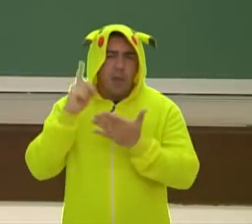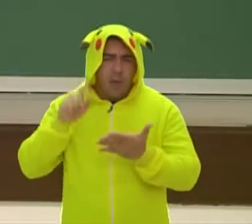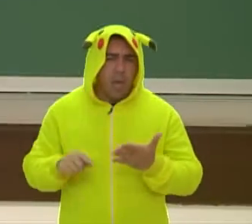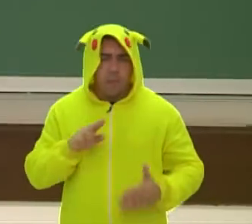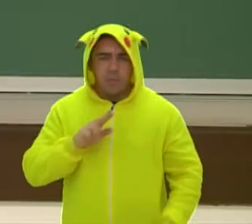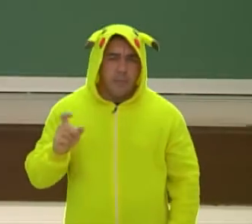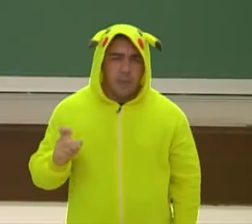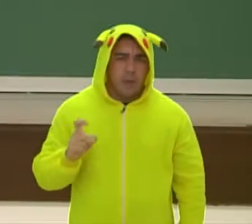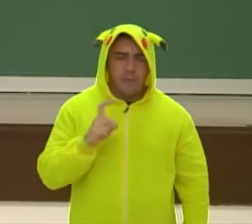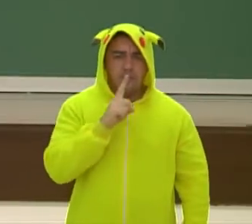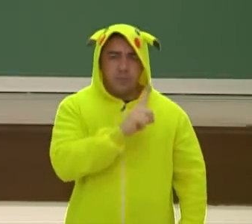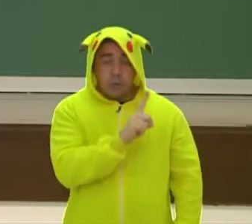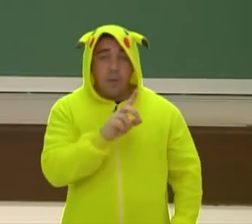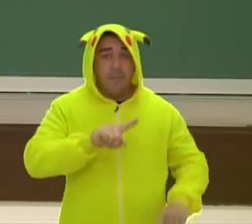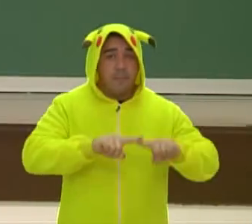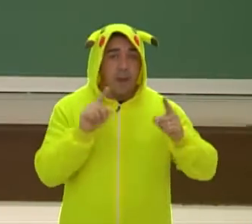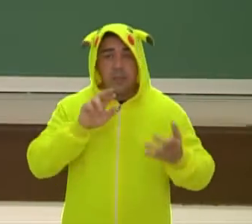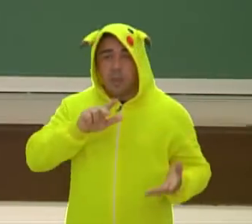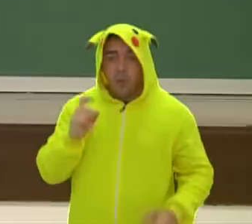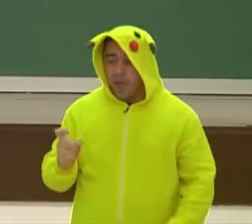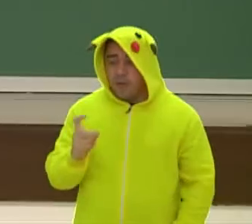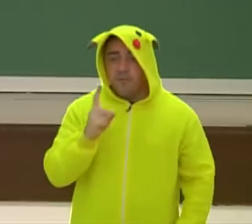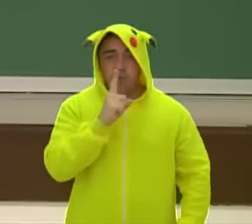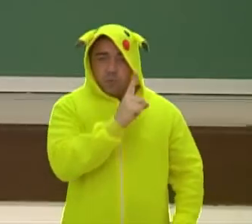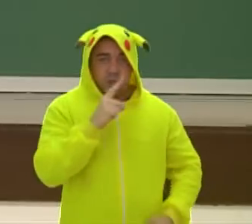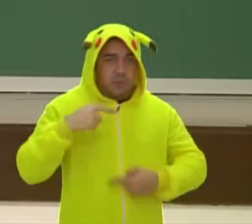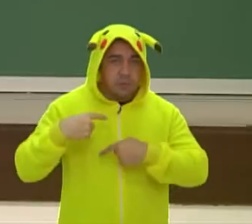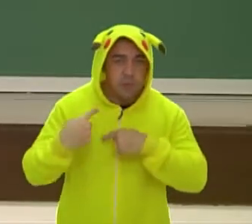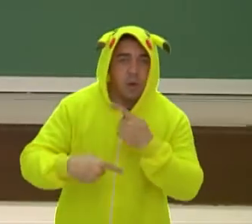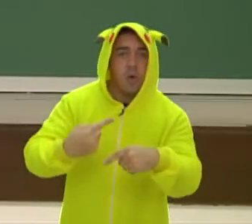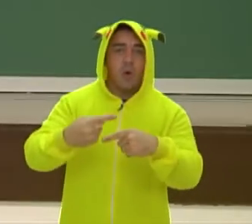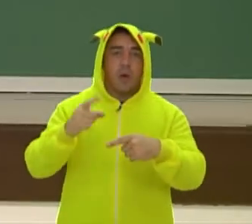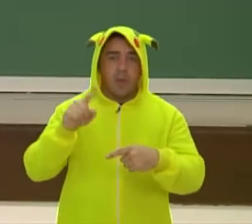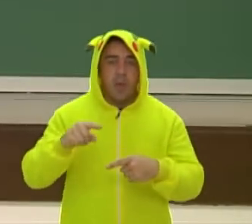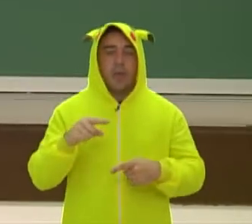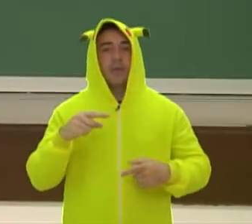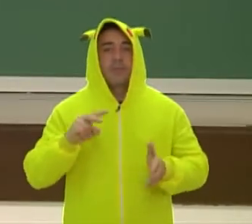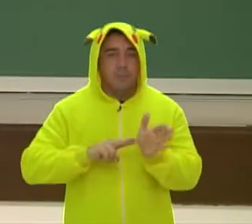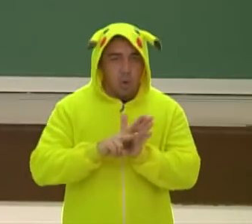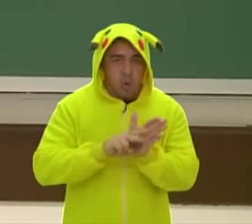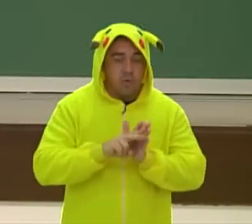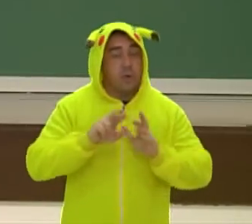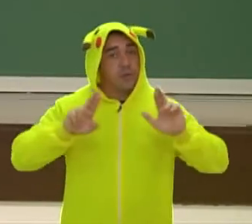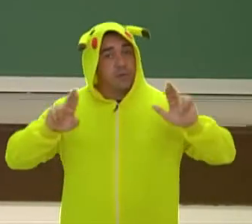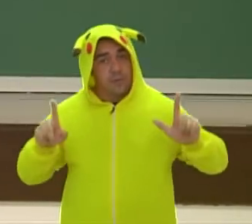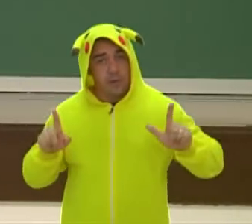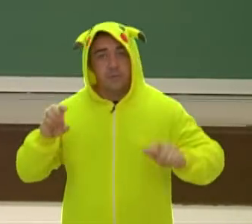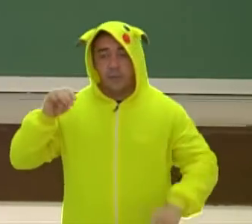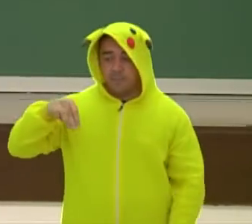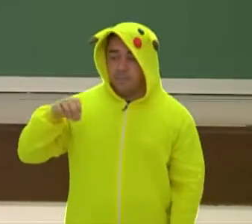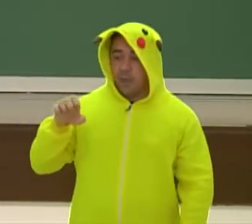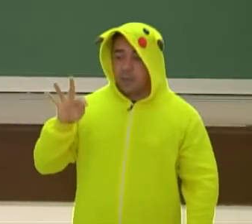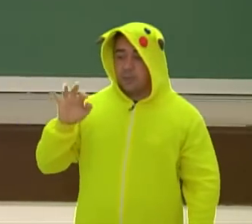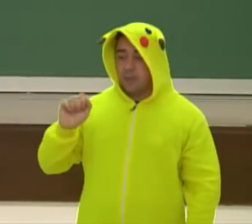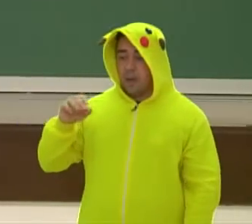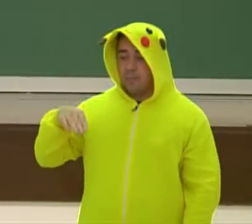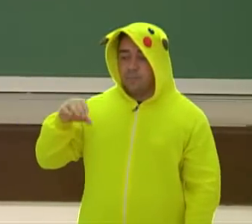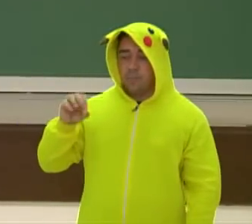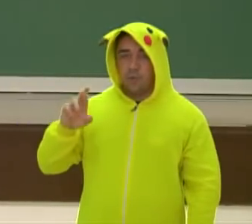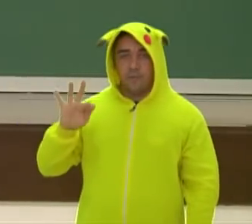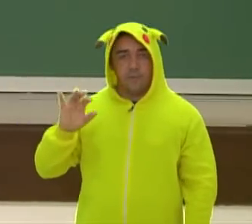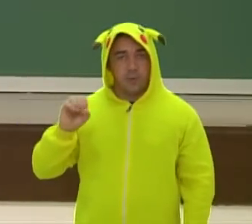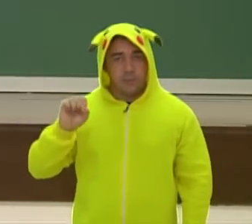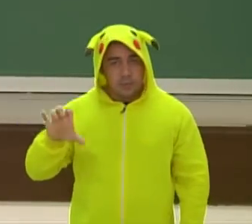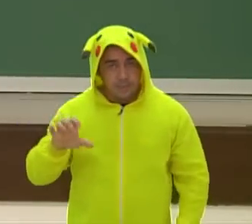você já entendeu que não é evolução no sentido biológico, que no sentido biológico deveria ser metamorfose, certo?